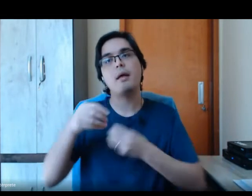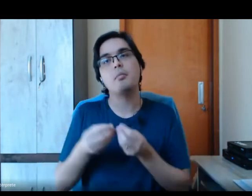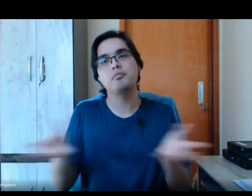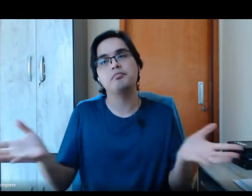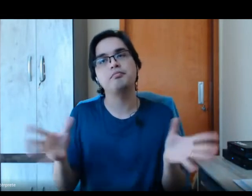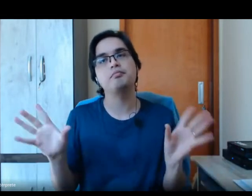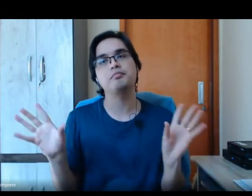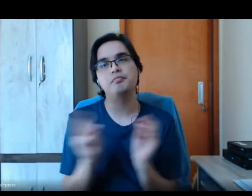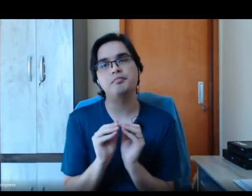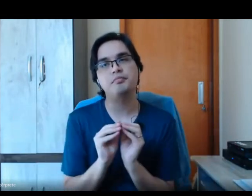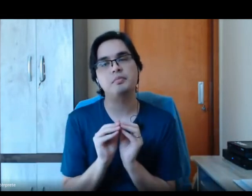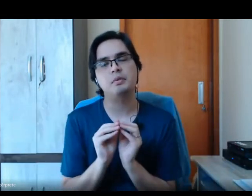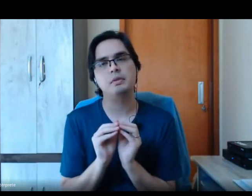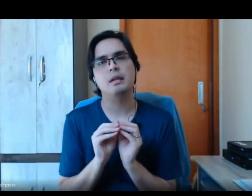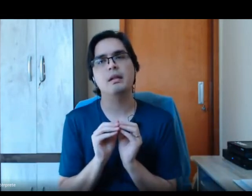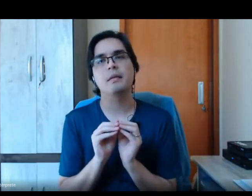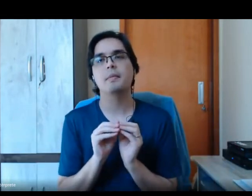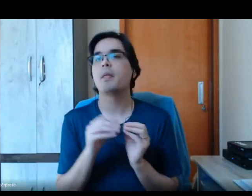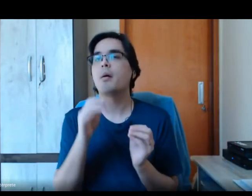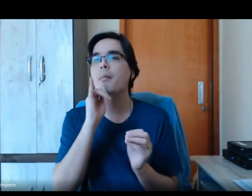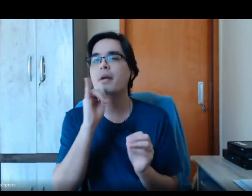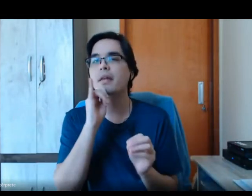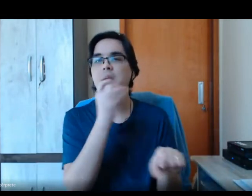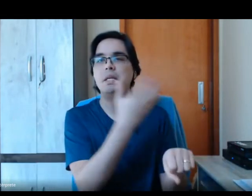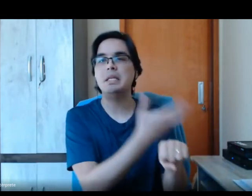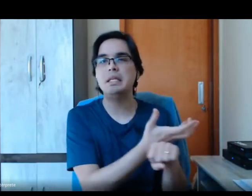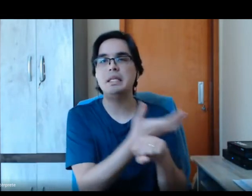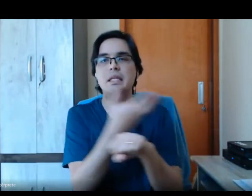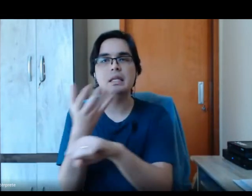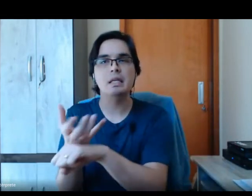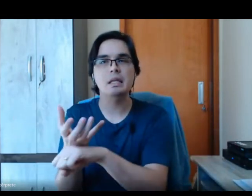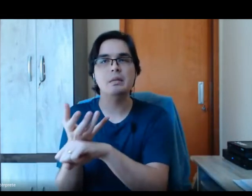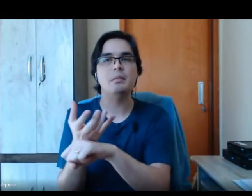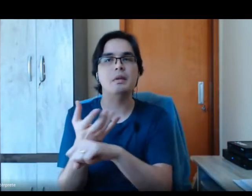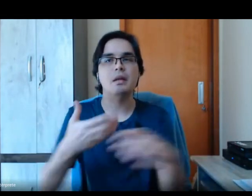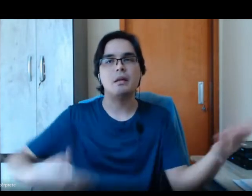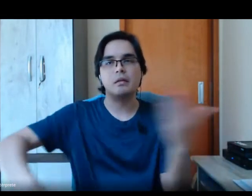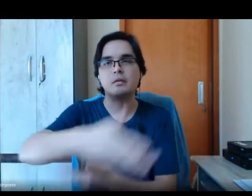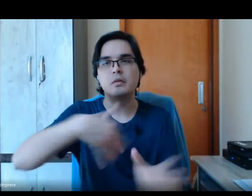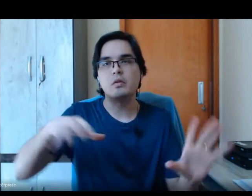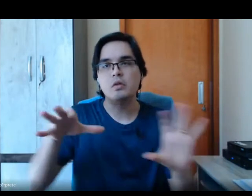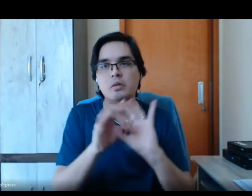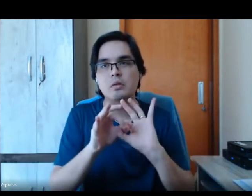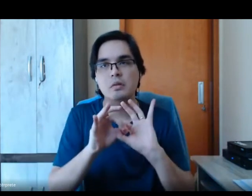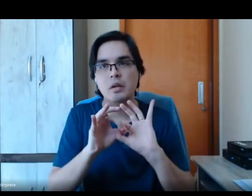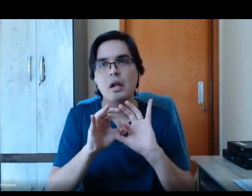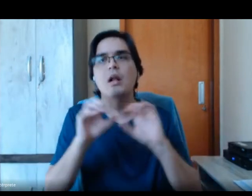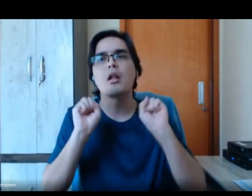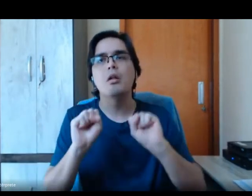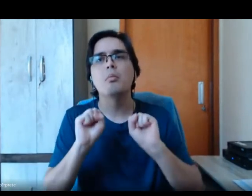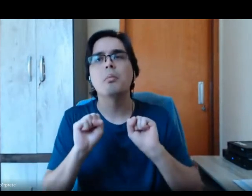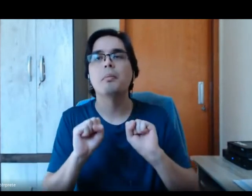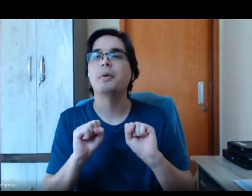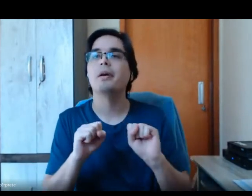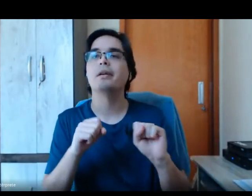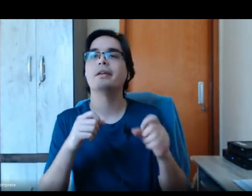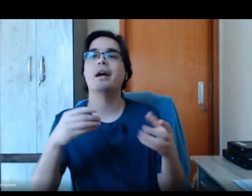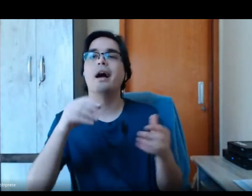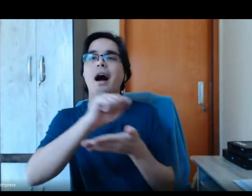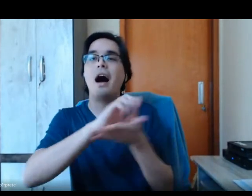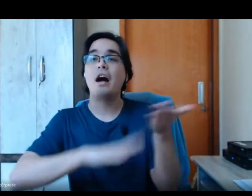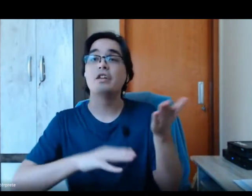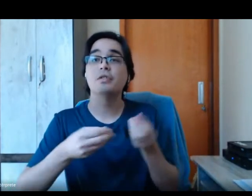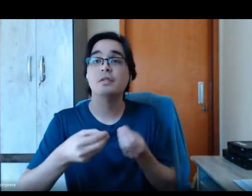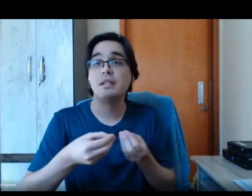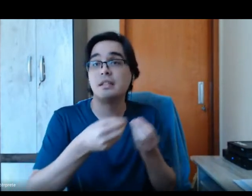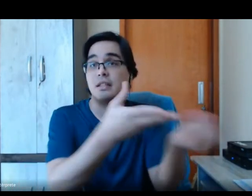se comunicam. Então, eu pensei em colocar tudo num único tópico. Mas, claro que todo esse tópico vai